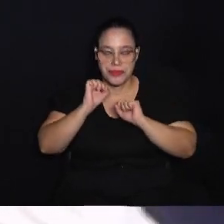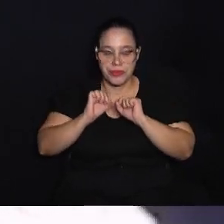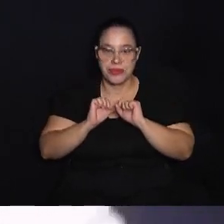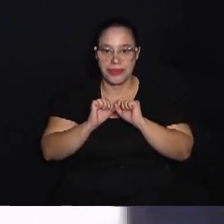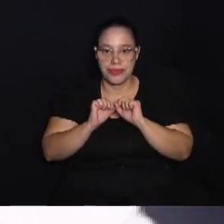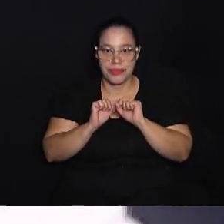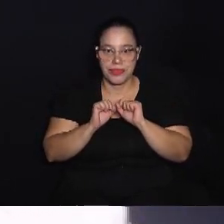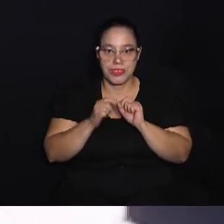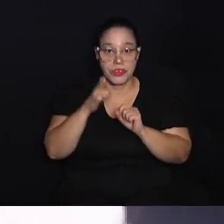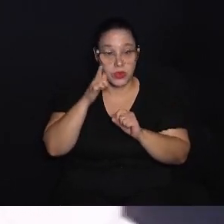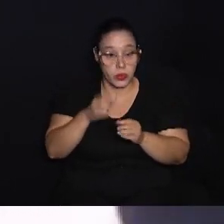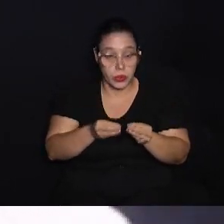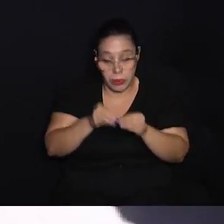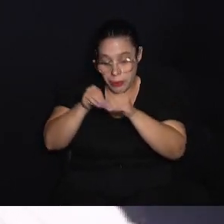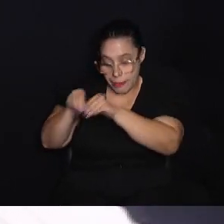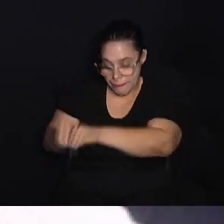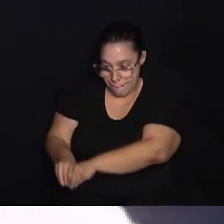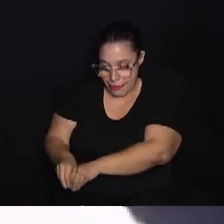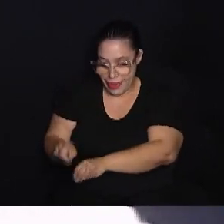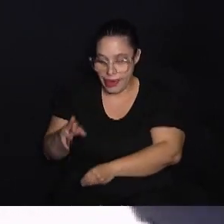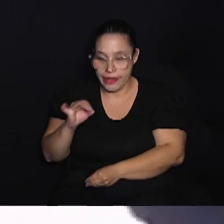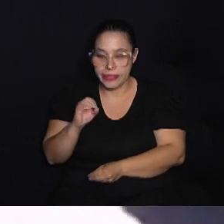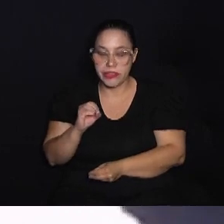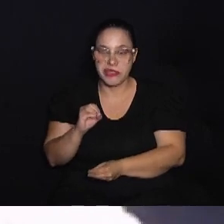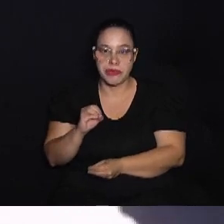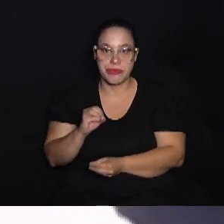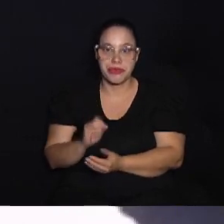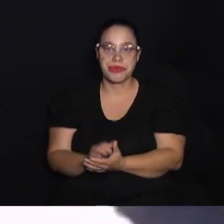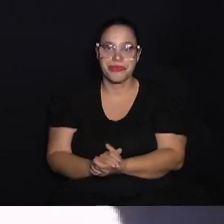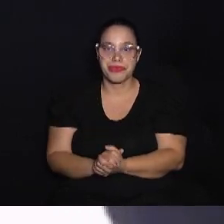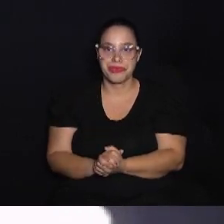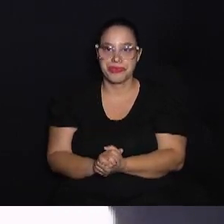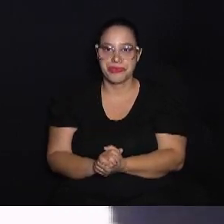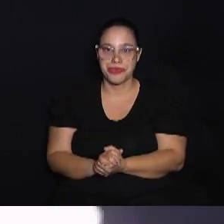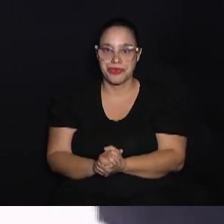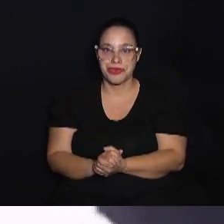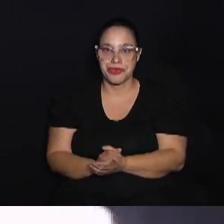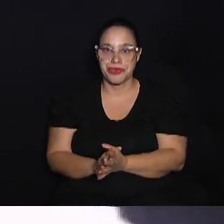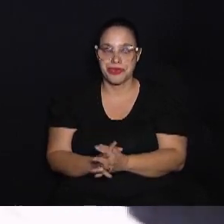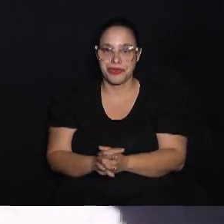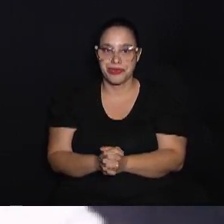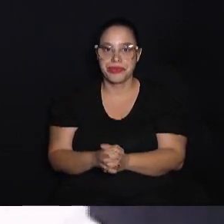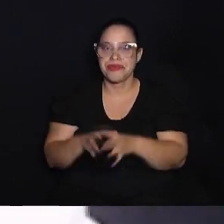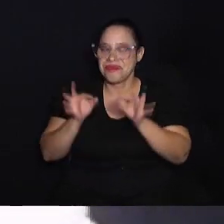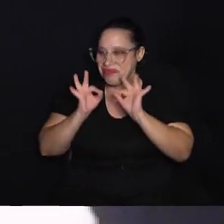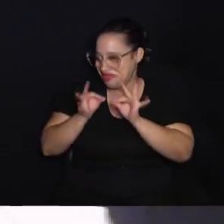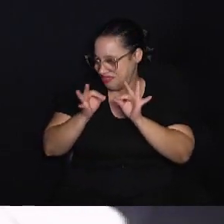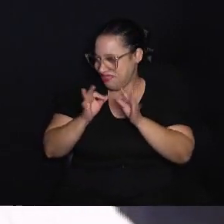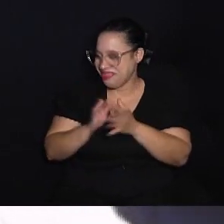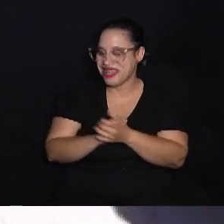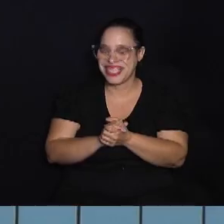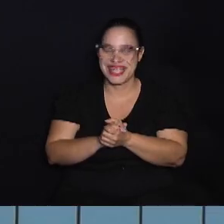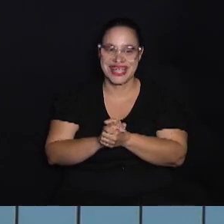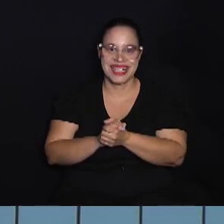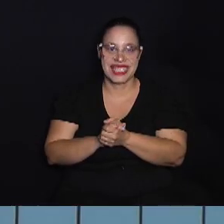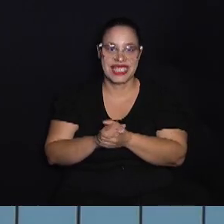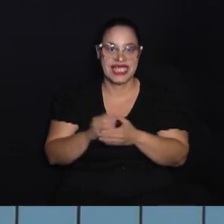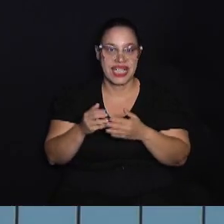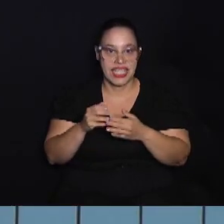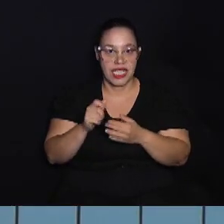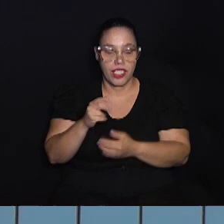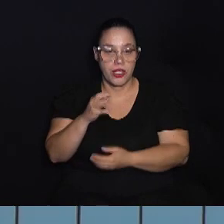explicadinho sobre a forma com que ele vai conseguir descartar esse eletroeletrônico, esse eletrodoméstico de maior porte.